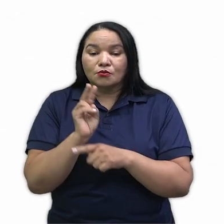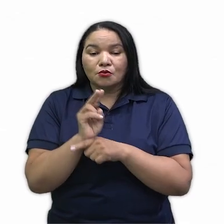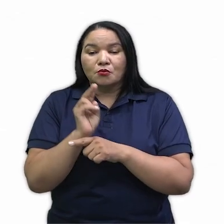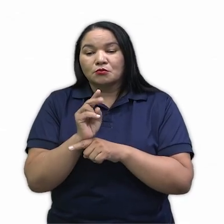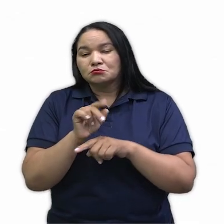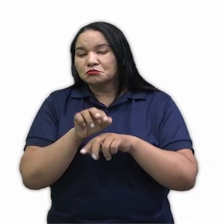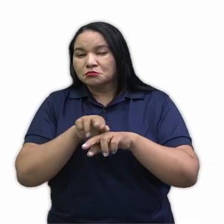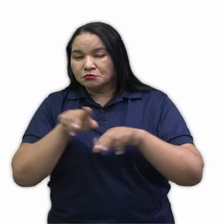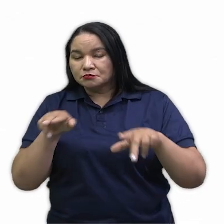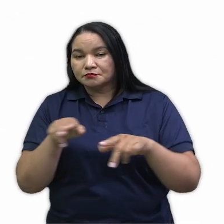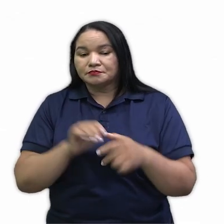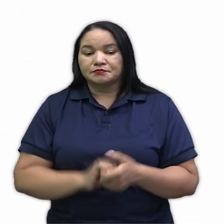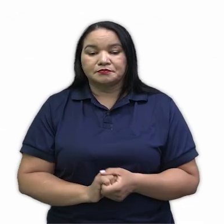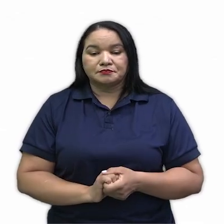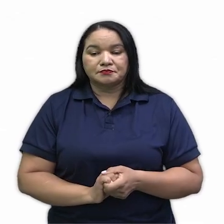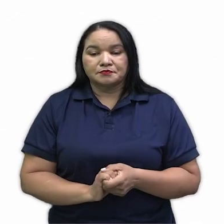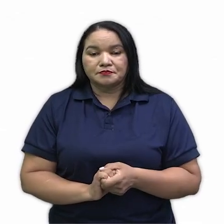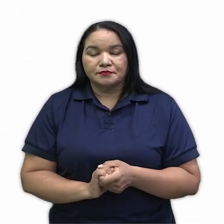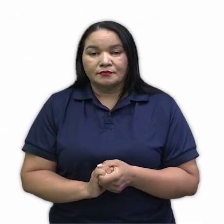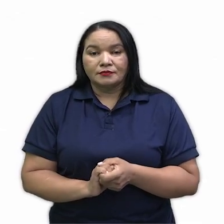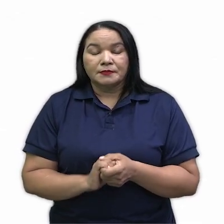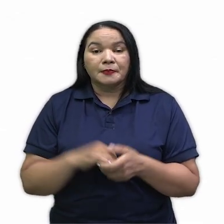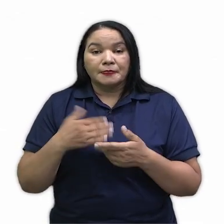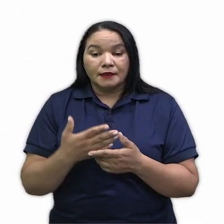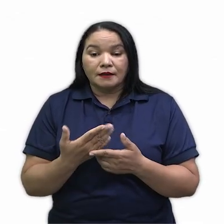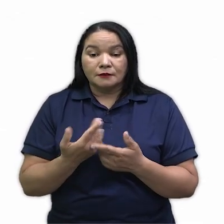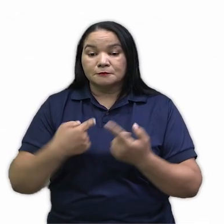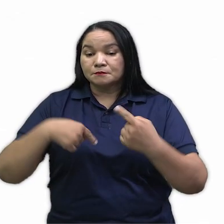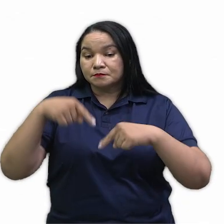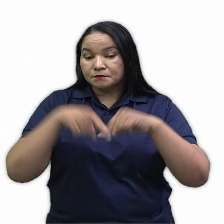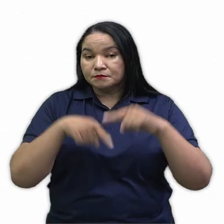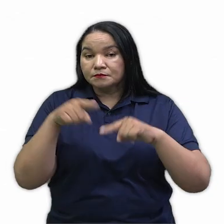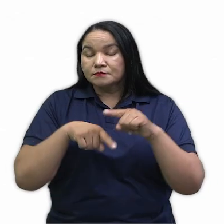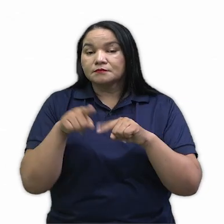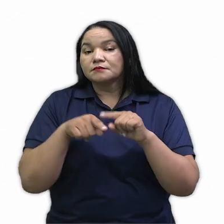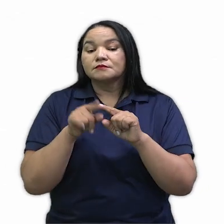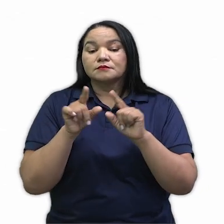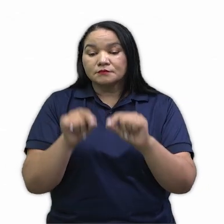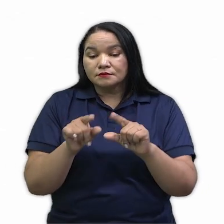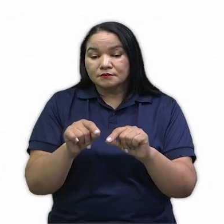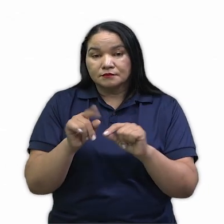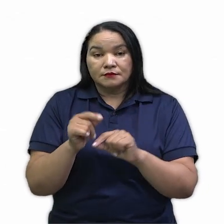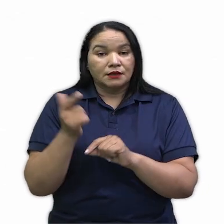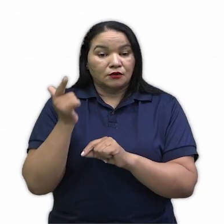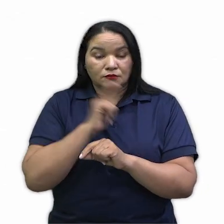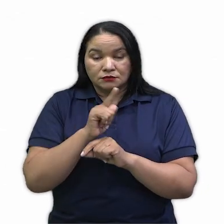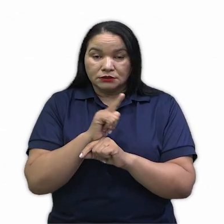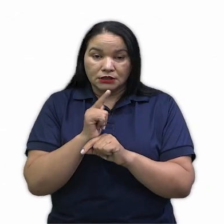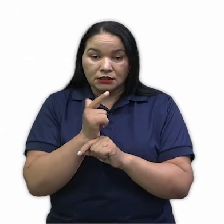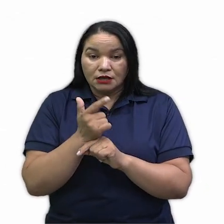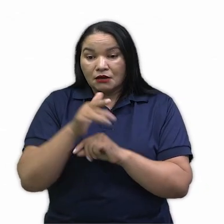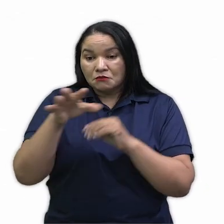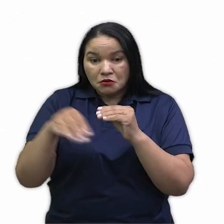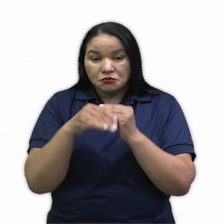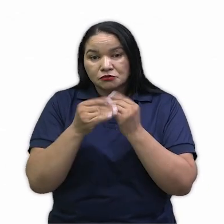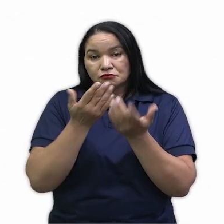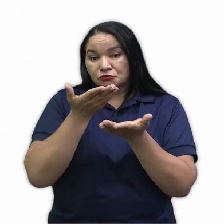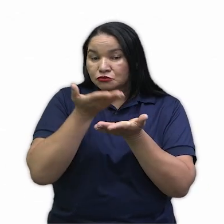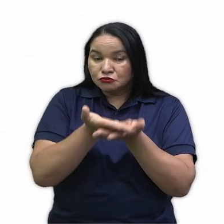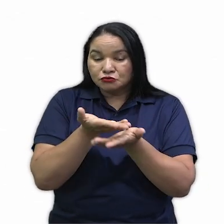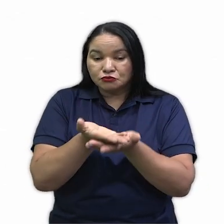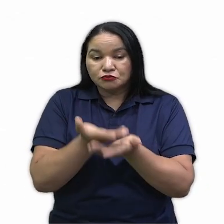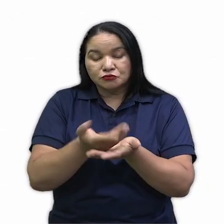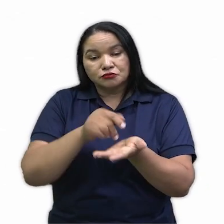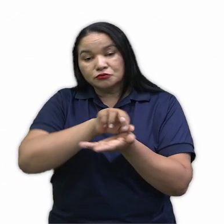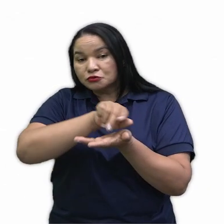Agora, tá certo, gente? Então, isso acaba envolvendo, né, a integração de vários estudos também, né? Não vai ser feito